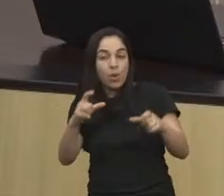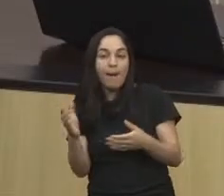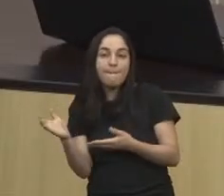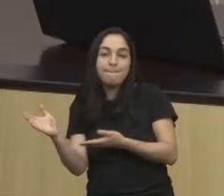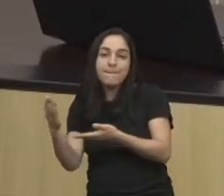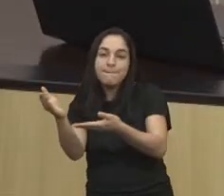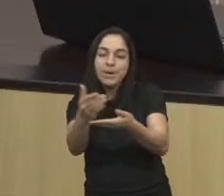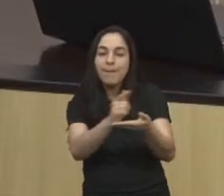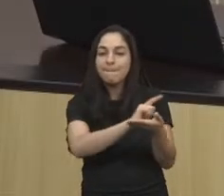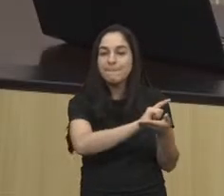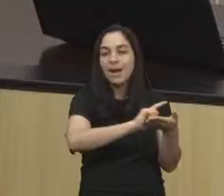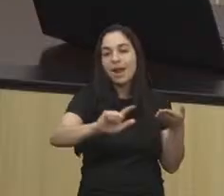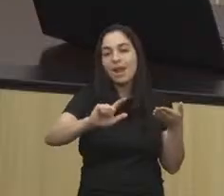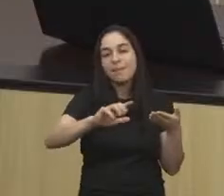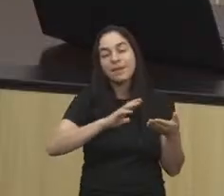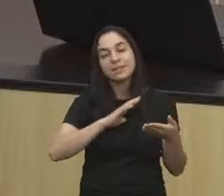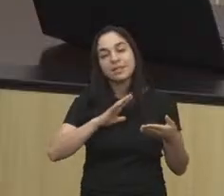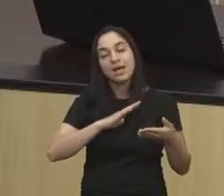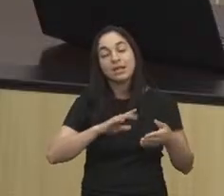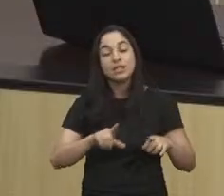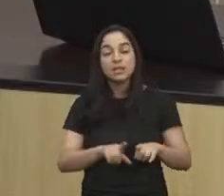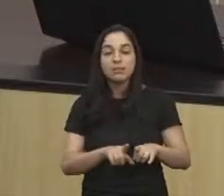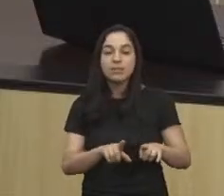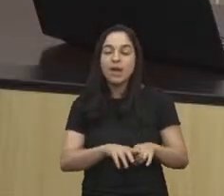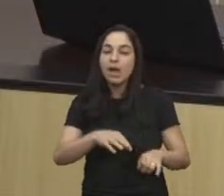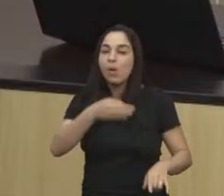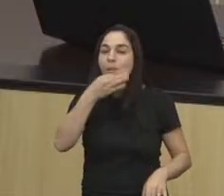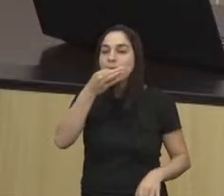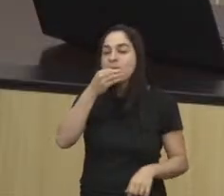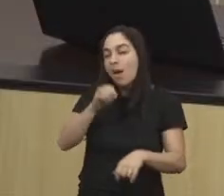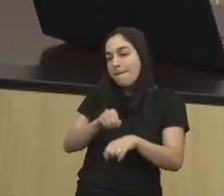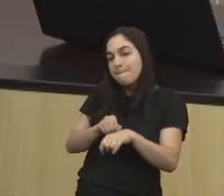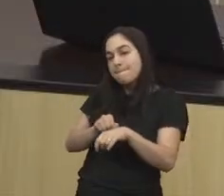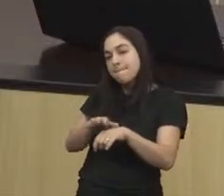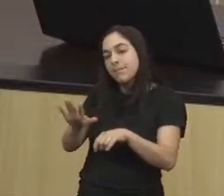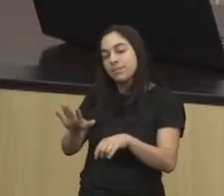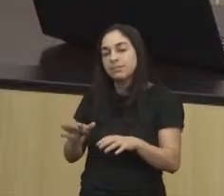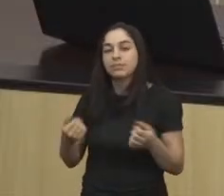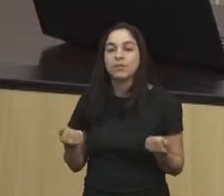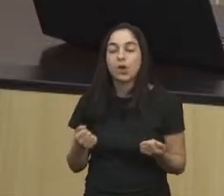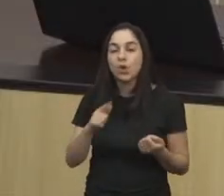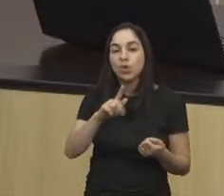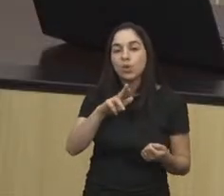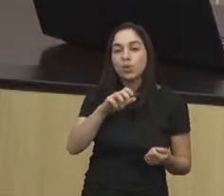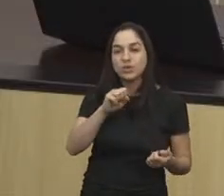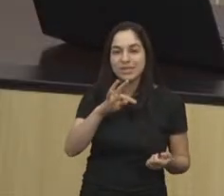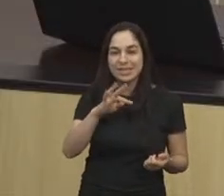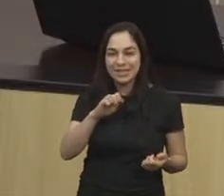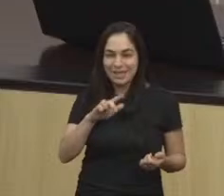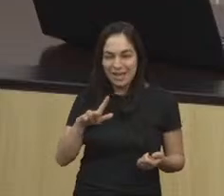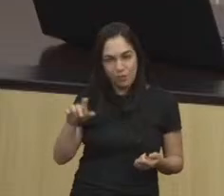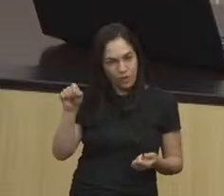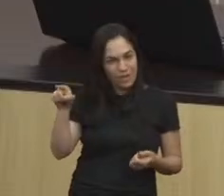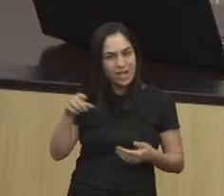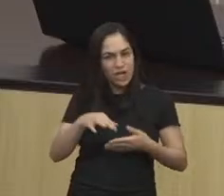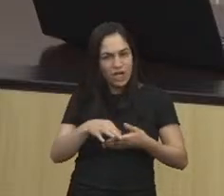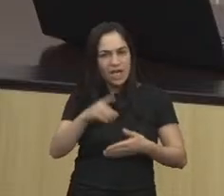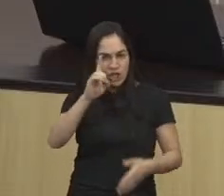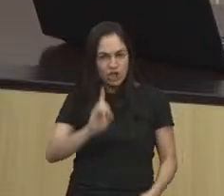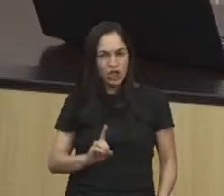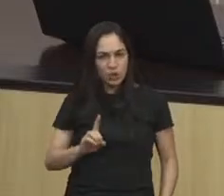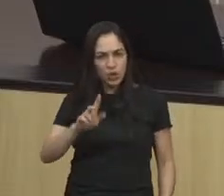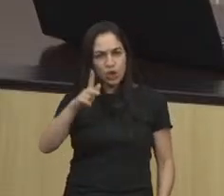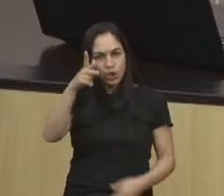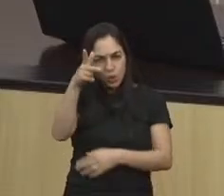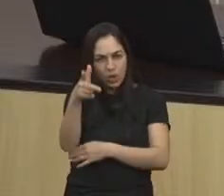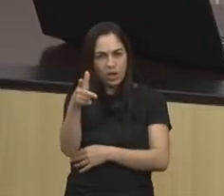na cidade. E uma sugestão aqui, deixo para o Gustavo Palau, que eu acho que é o diretor do COI, Gustavo, correto? Já